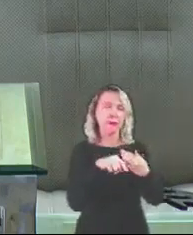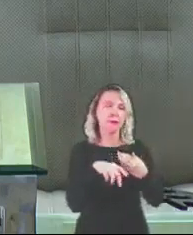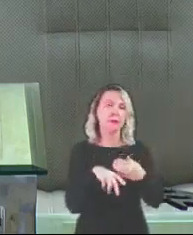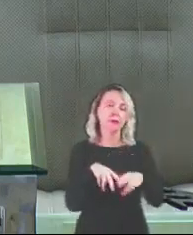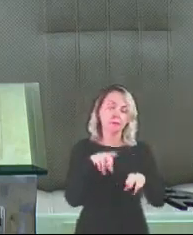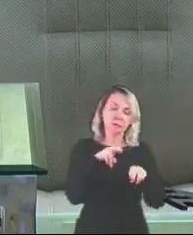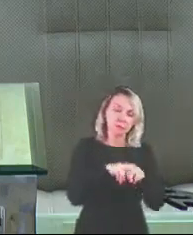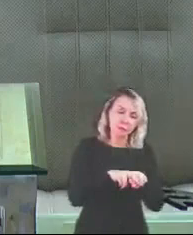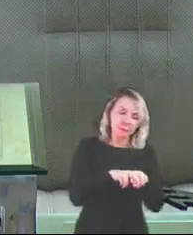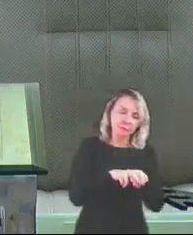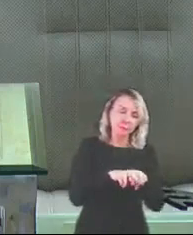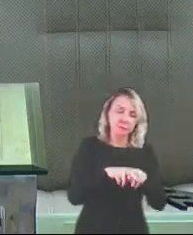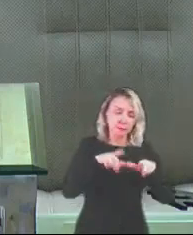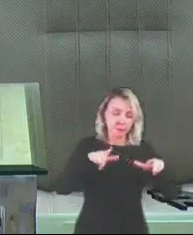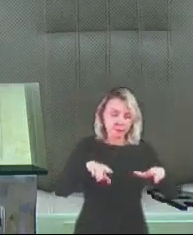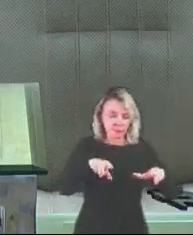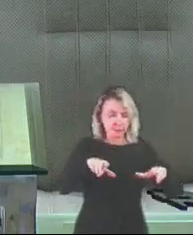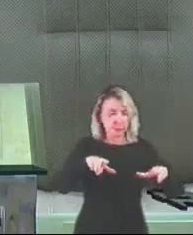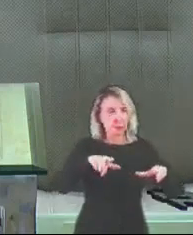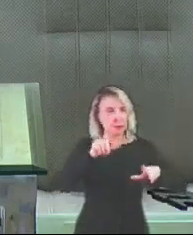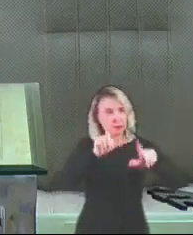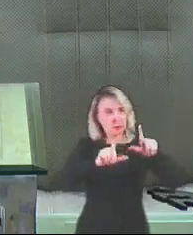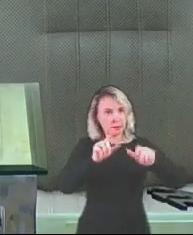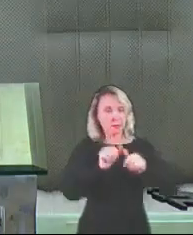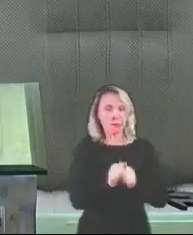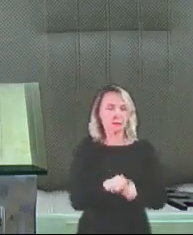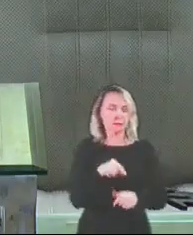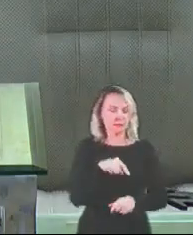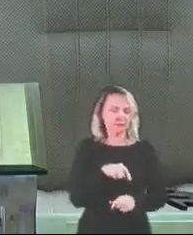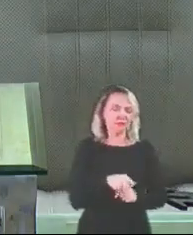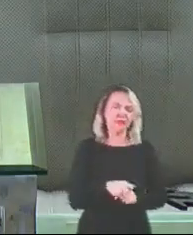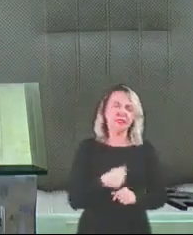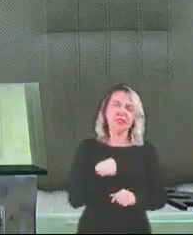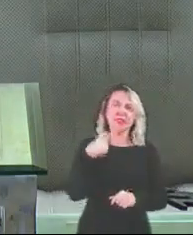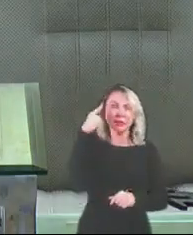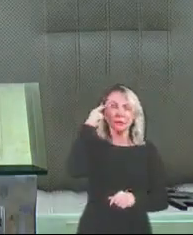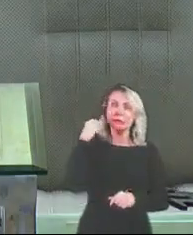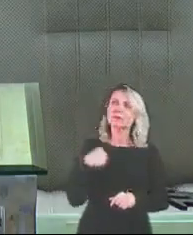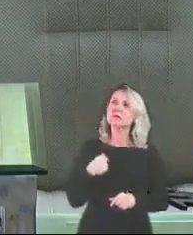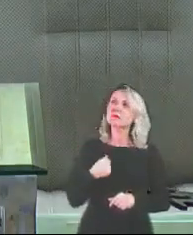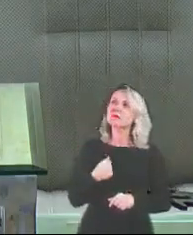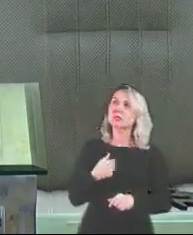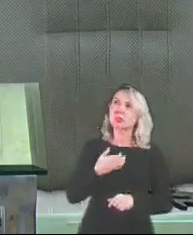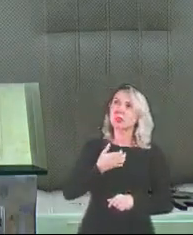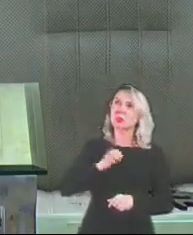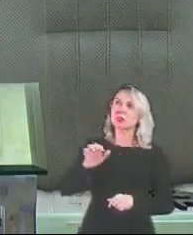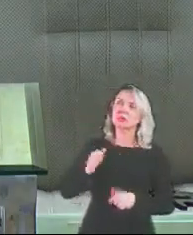casa, e ele disse no seu coração: eu não quero mais servir a Deus porque Deus me abandonou.